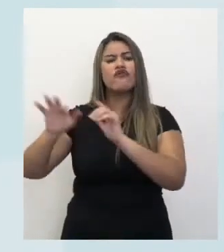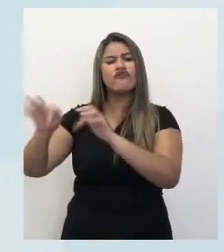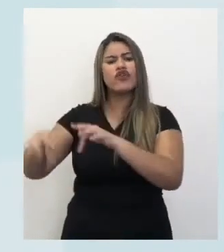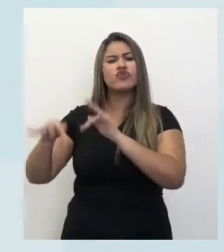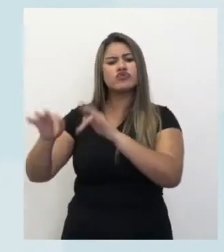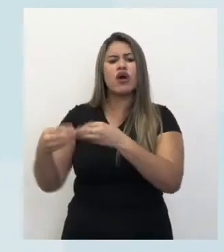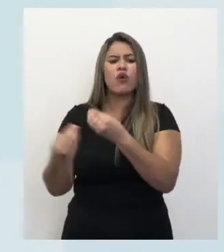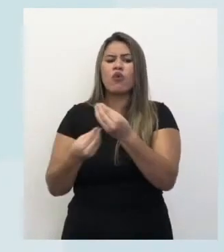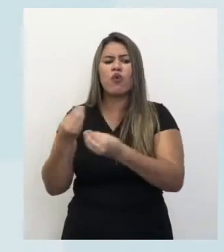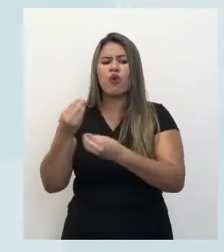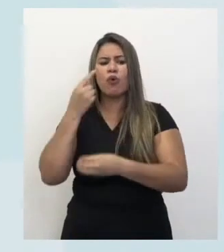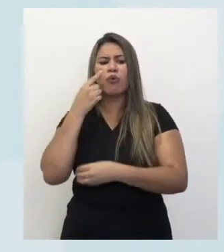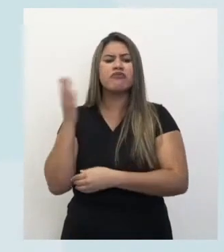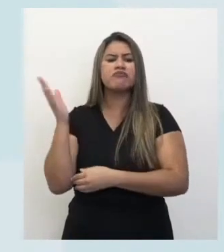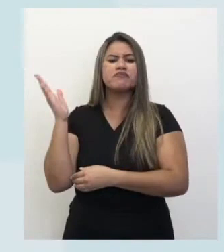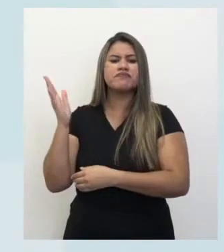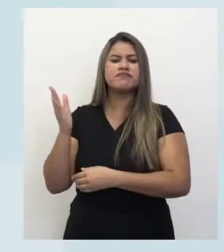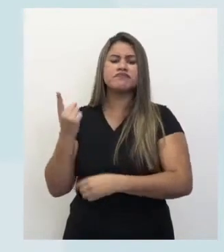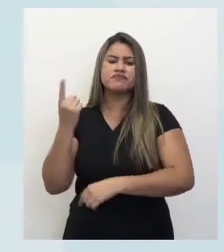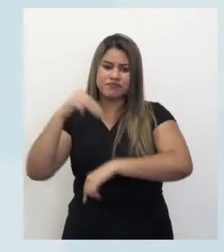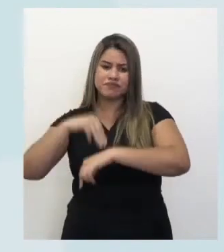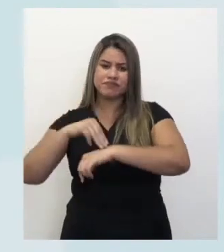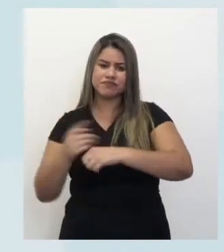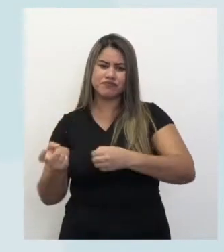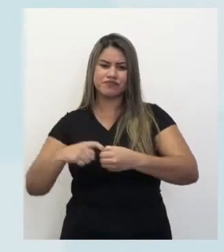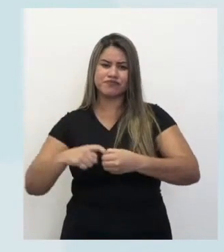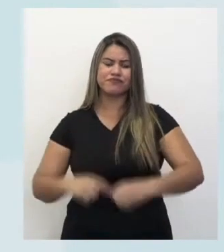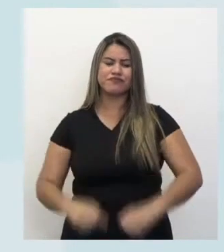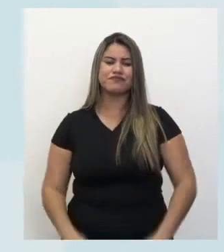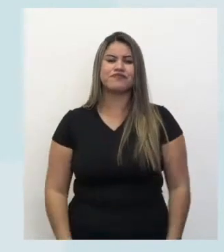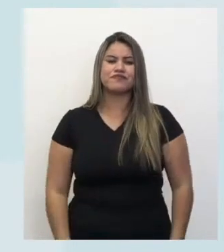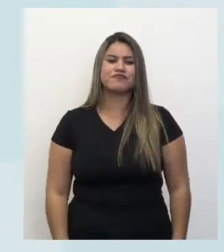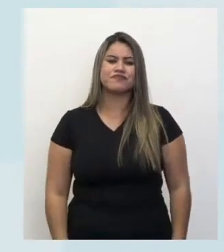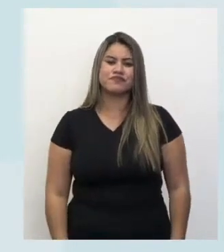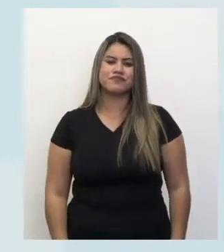dessa figura aí nessa sociedade? Em 1 minuto a gente volta.